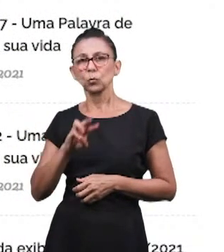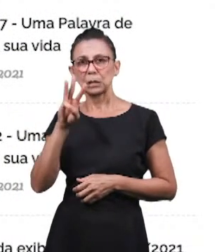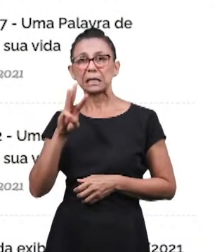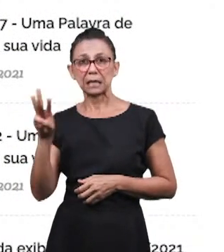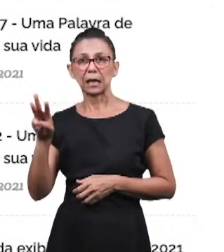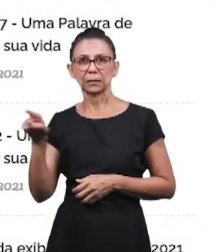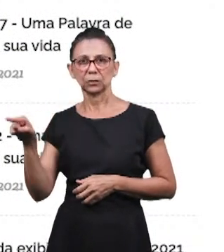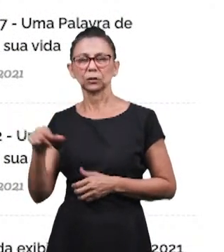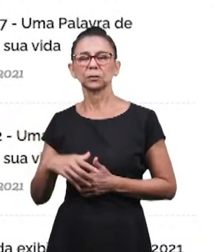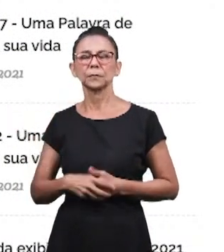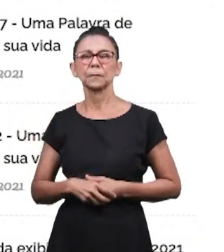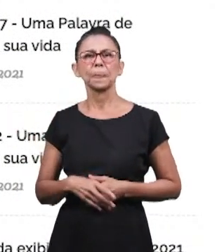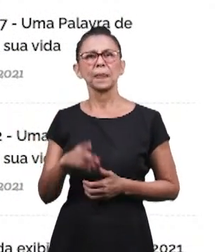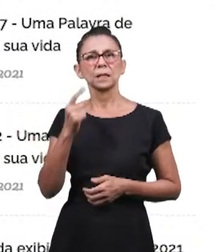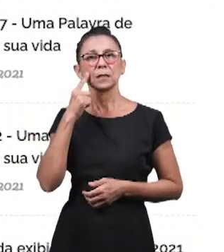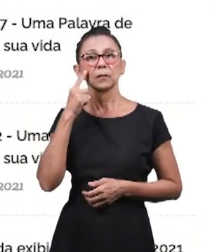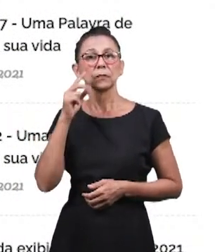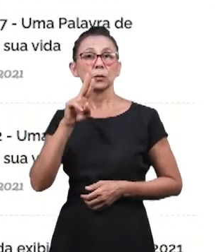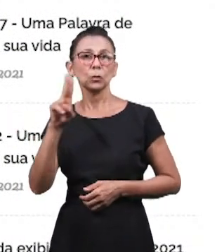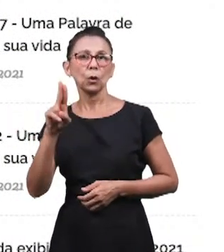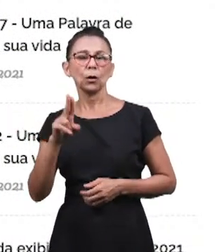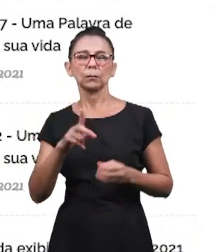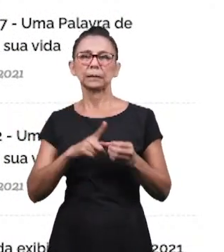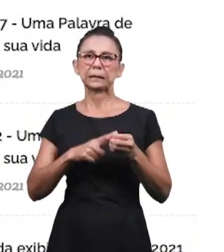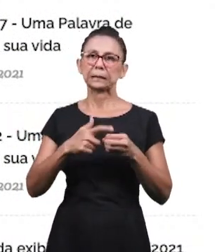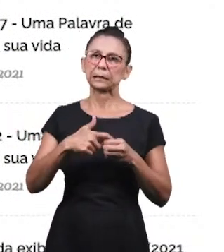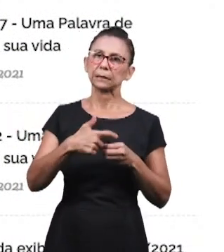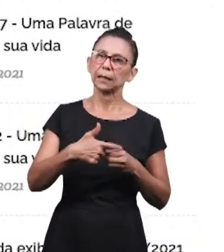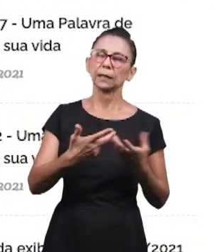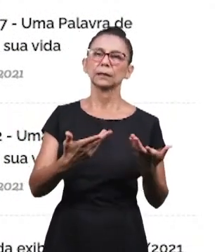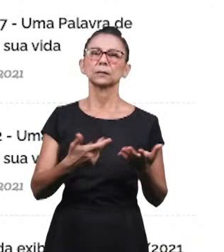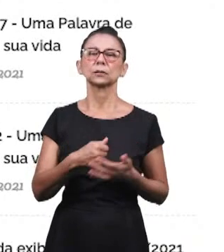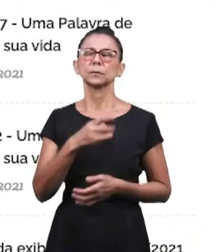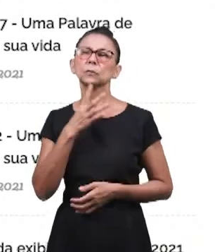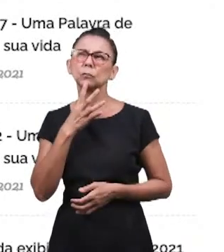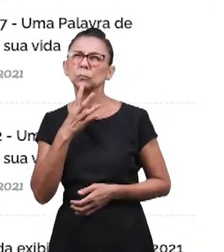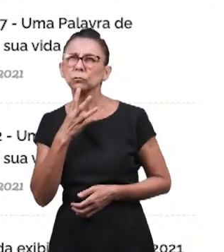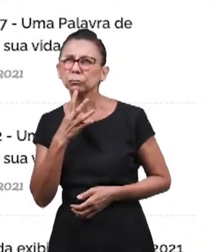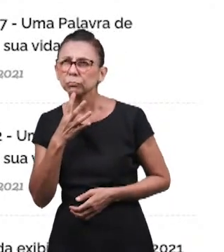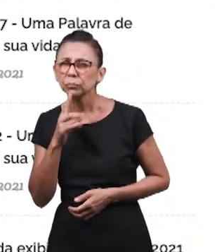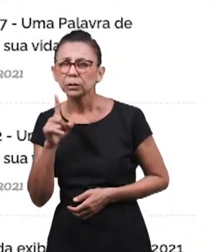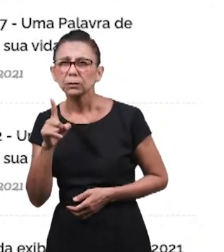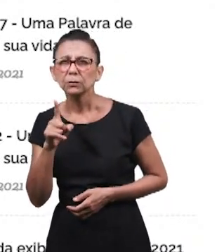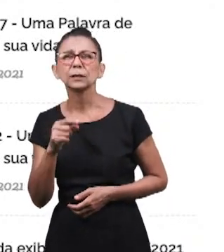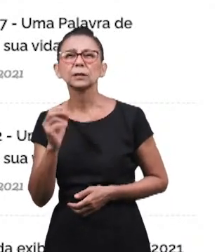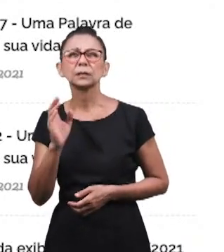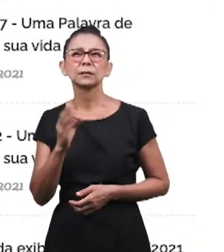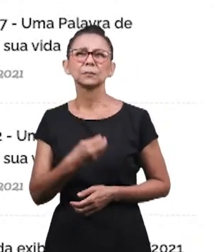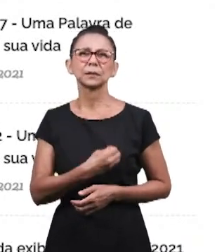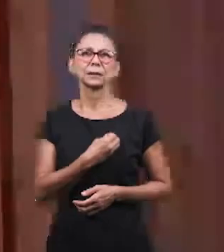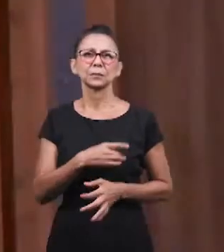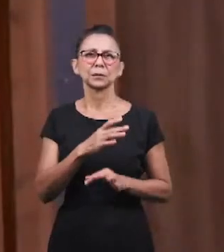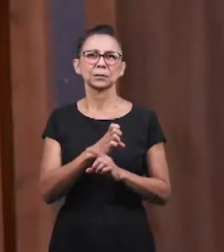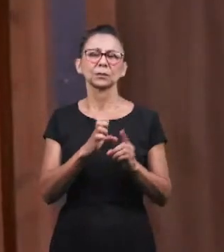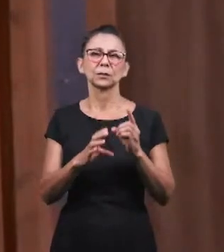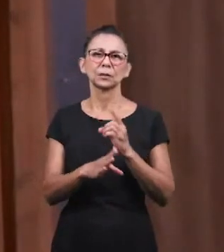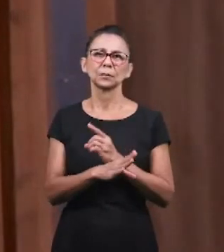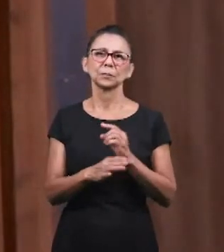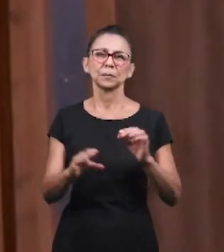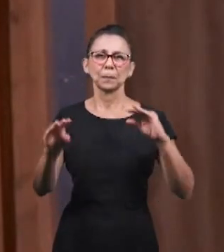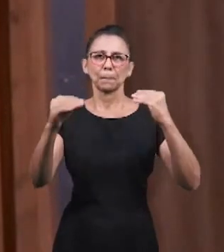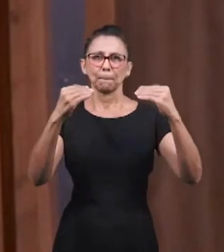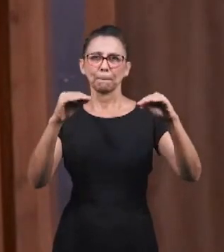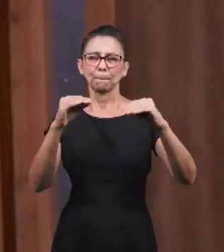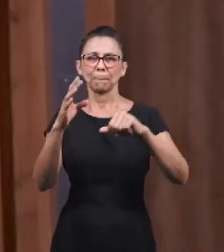seu nome, da sua participação, da sua cidade, os irmãos tomarem conhecimento de que participaram da Escola Bíblica Dominical através